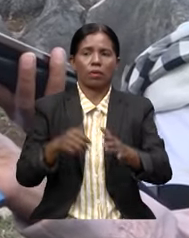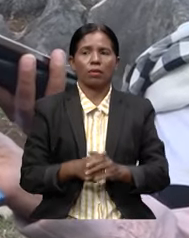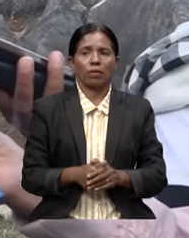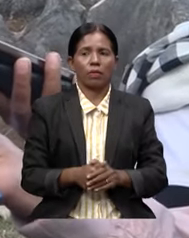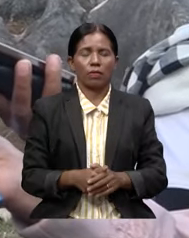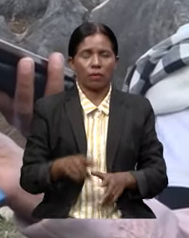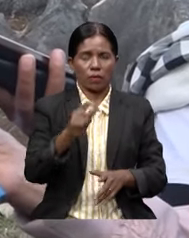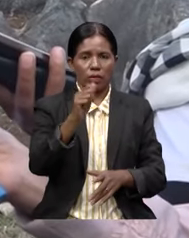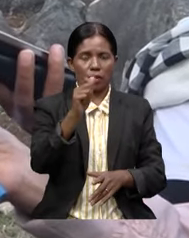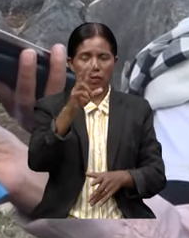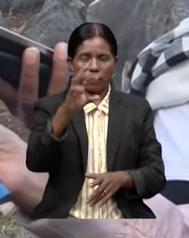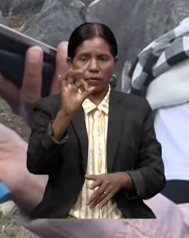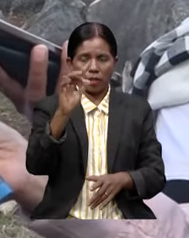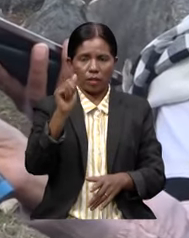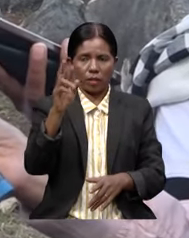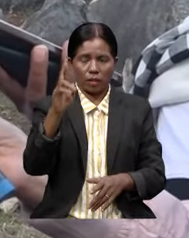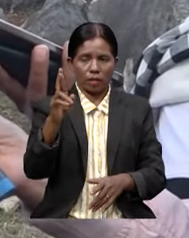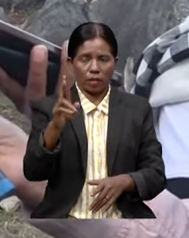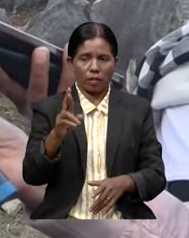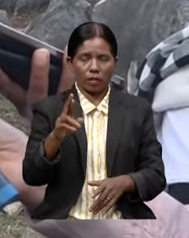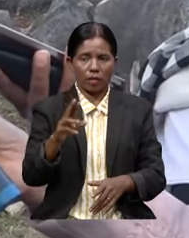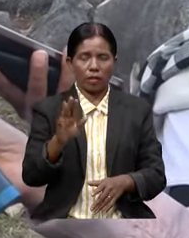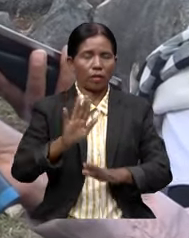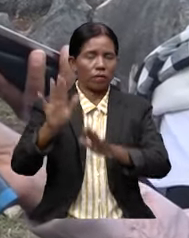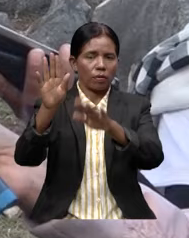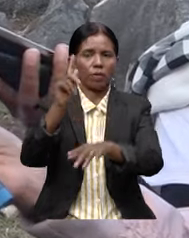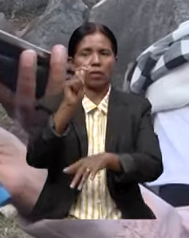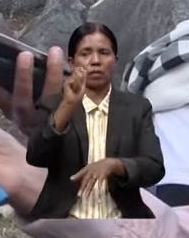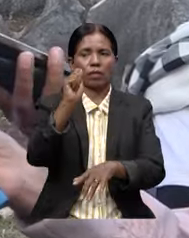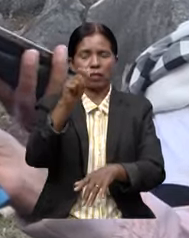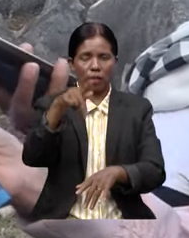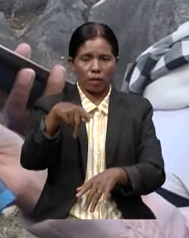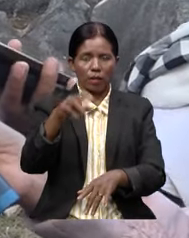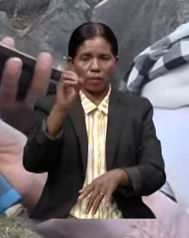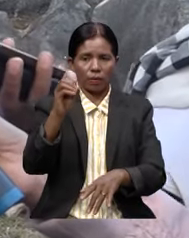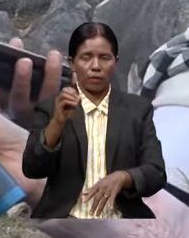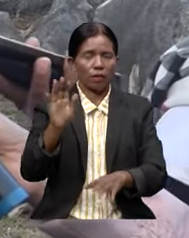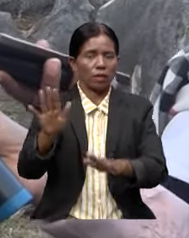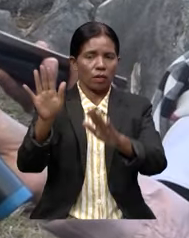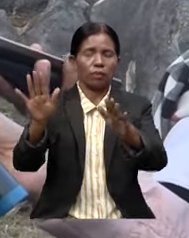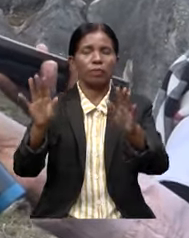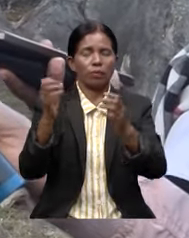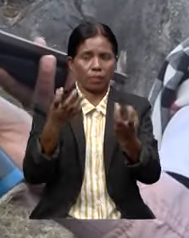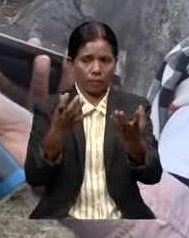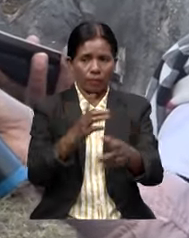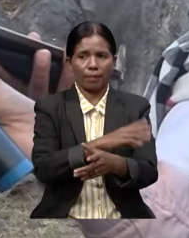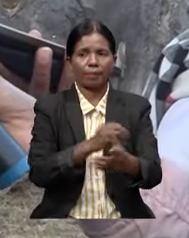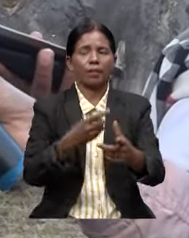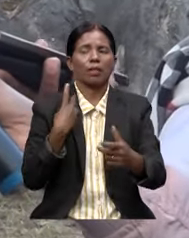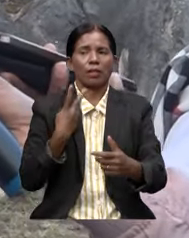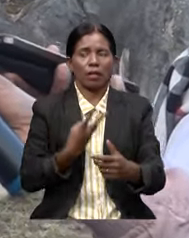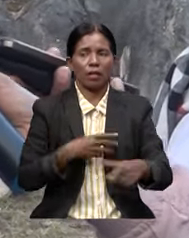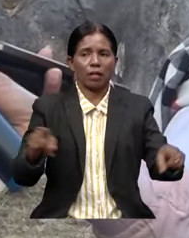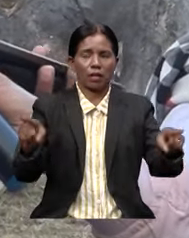fogo tafara, fogo o tapo, o nebe, e fogo barak, nebe que